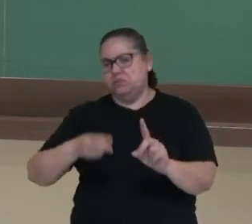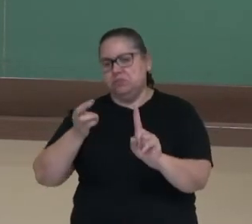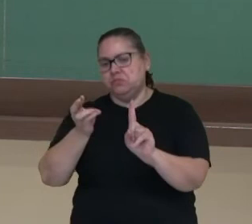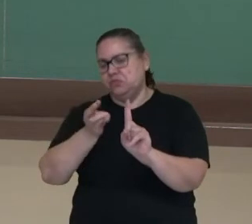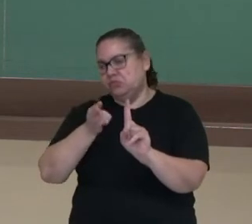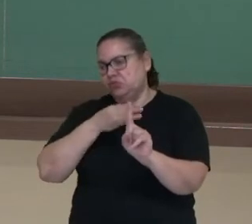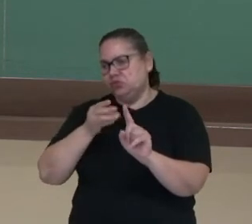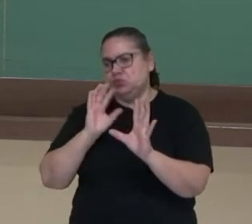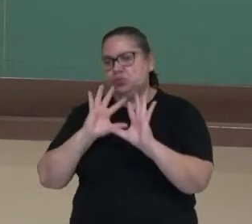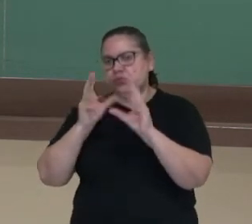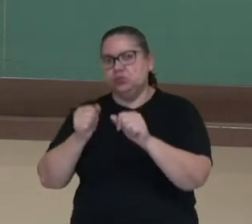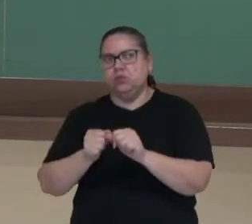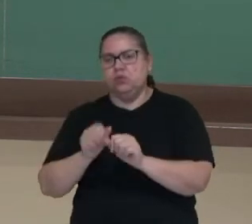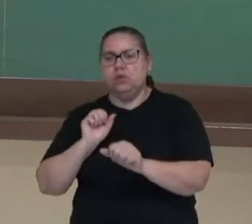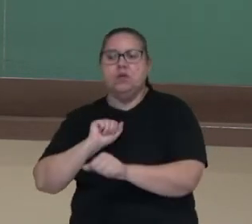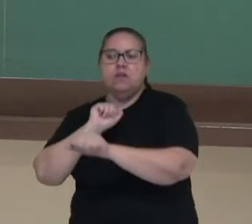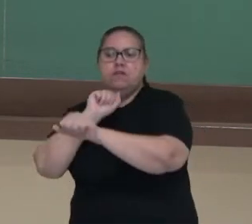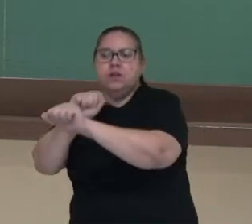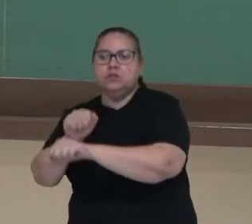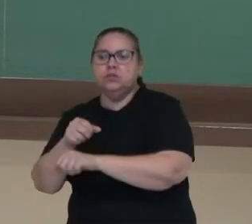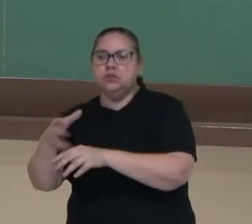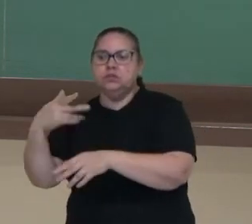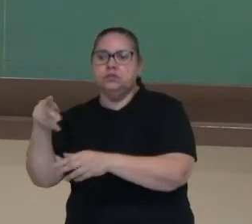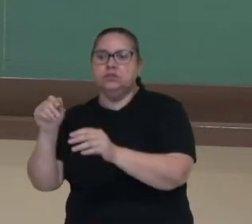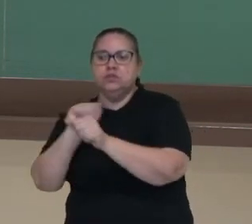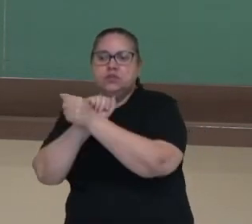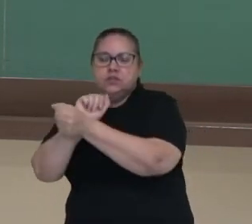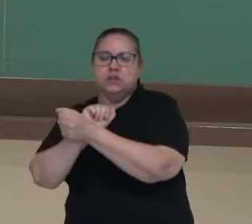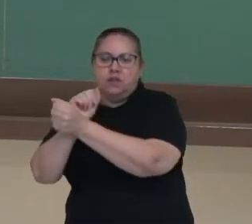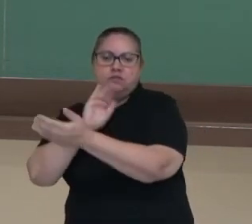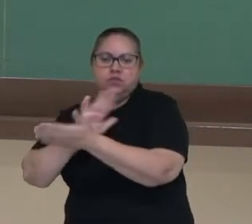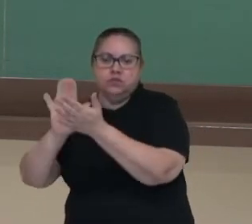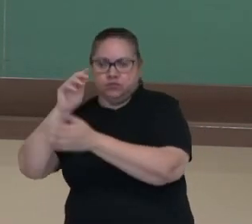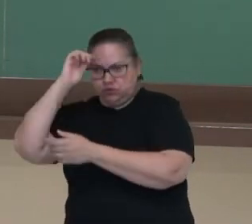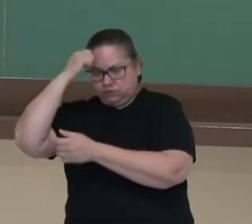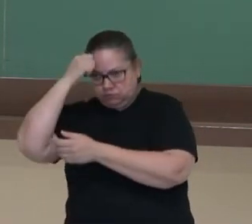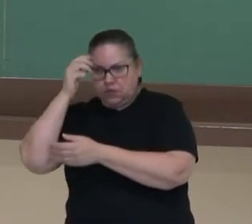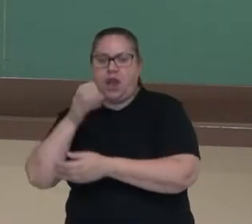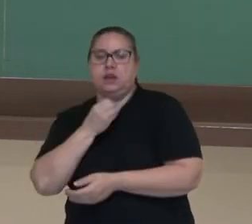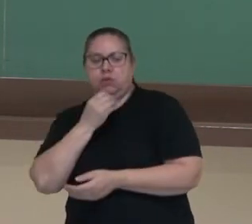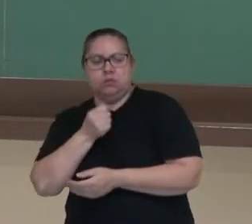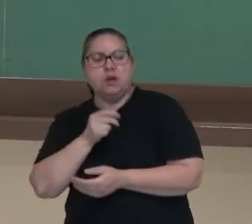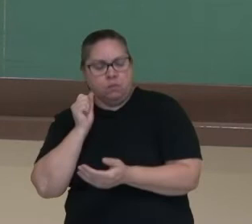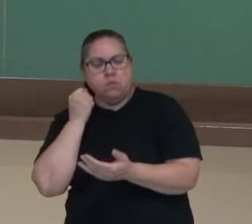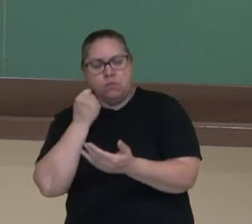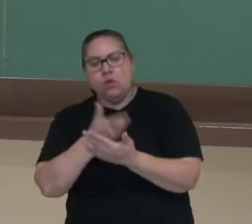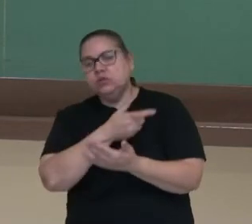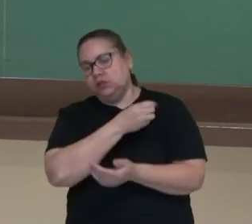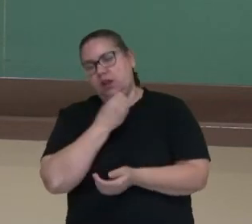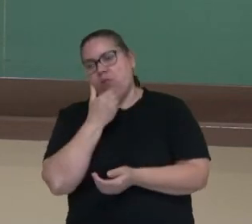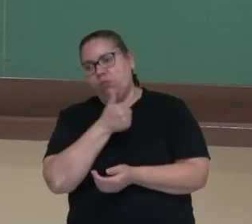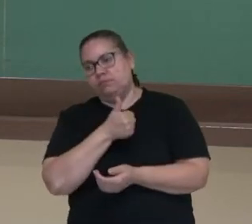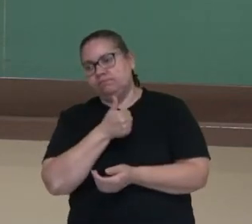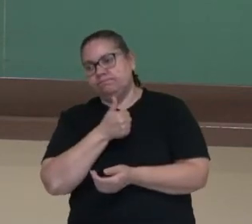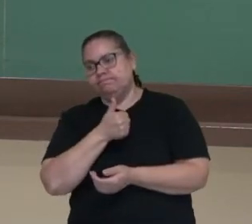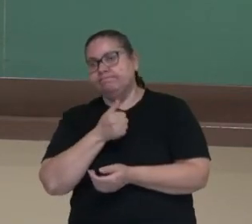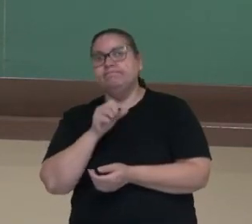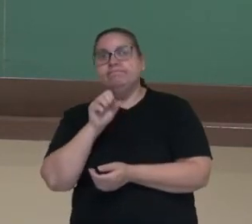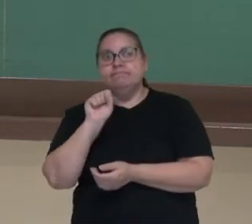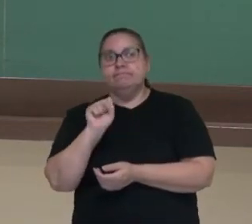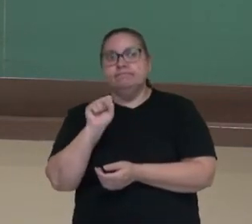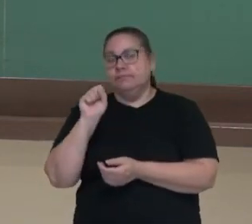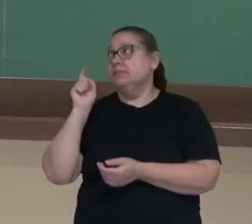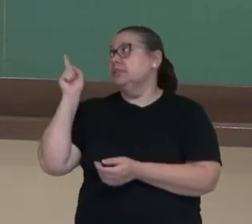tudo. Ou ele vai encontrar os teus escravos ali que fugiu ali. Ah, ele é bom mesmo? É, pode contratar, ele é bom mesmo. Sertanismo